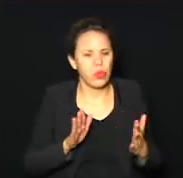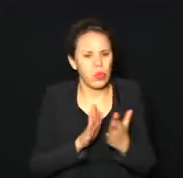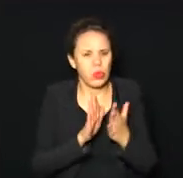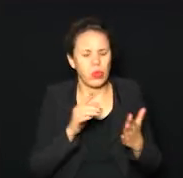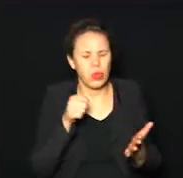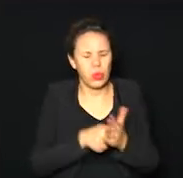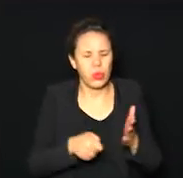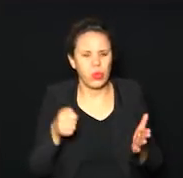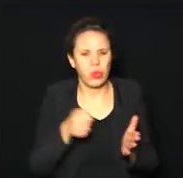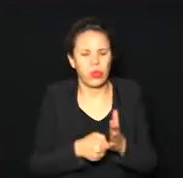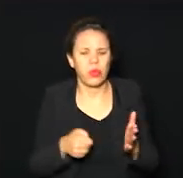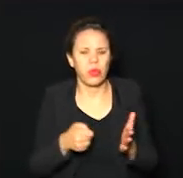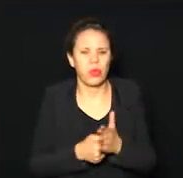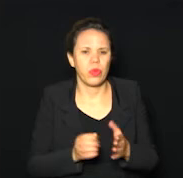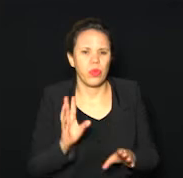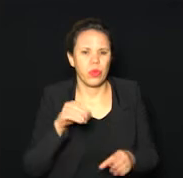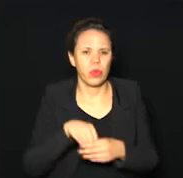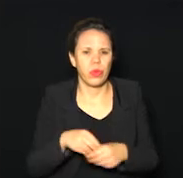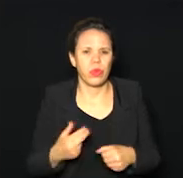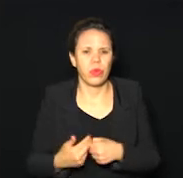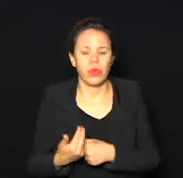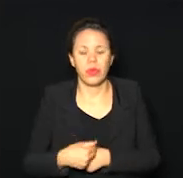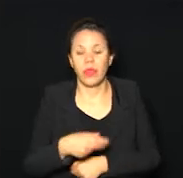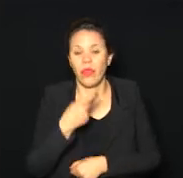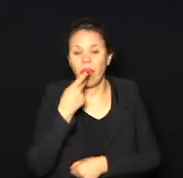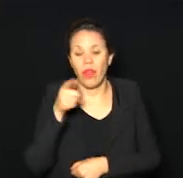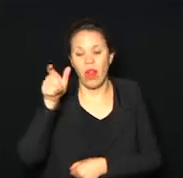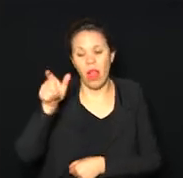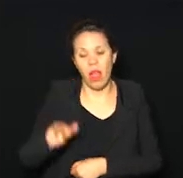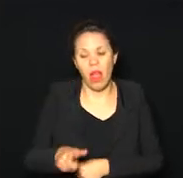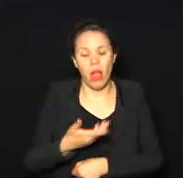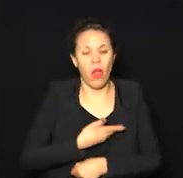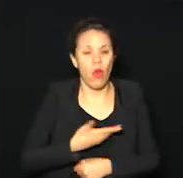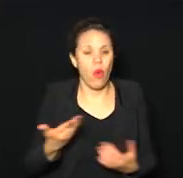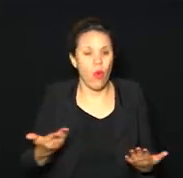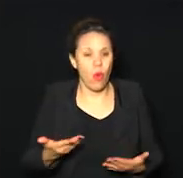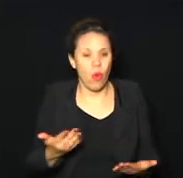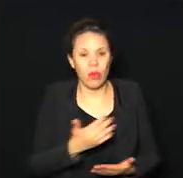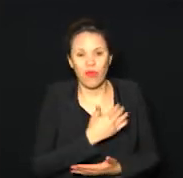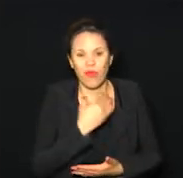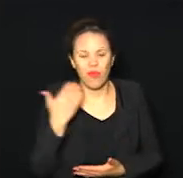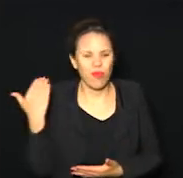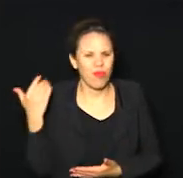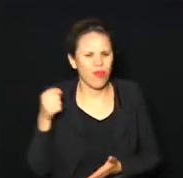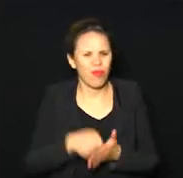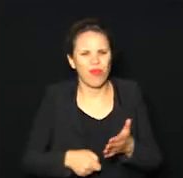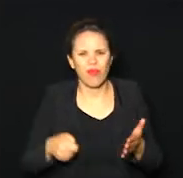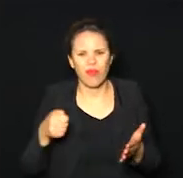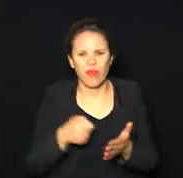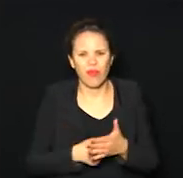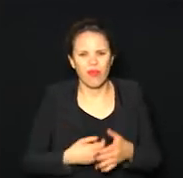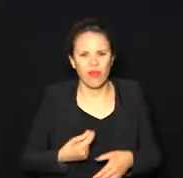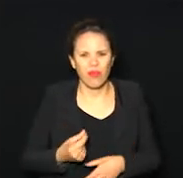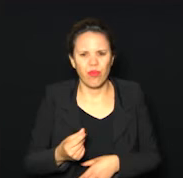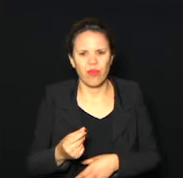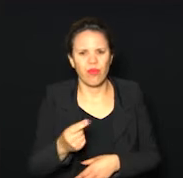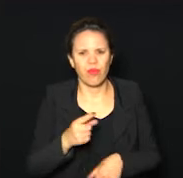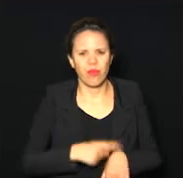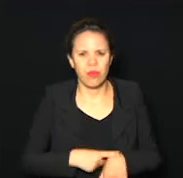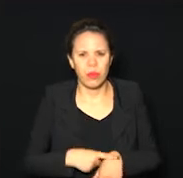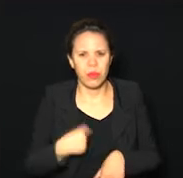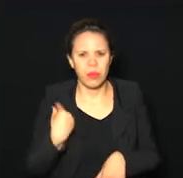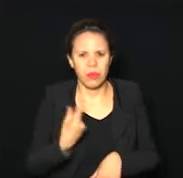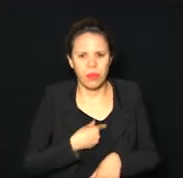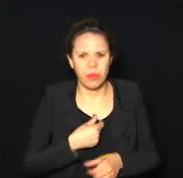na Unicamp sem destacar essa colega que hoje perdeu a vida depois de lutar por tanto tempo. A gente